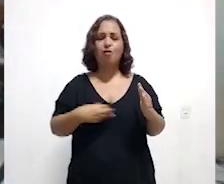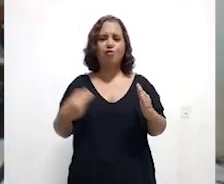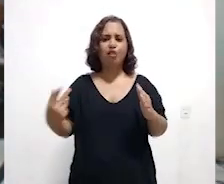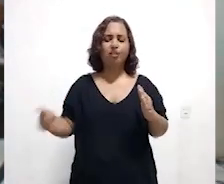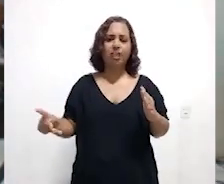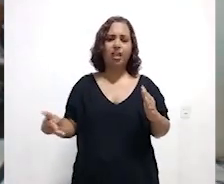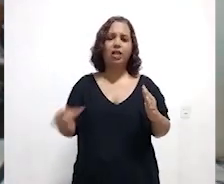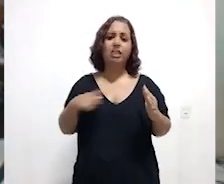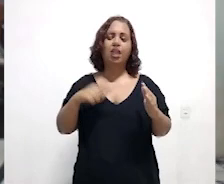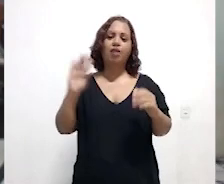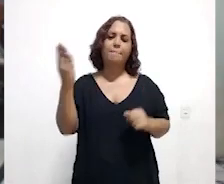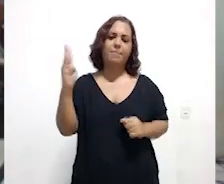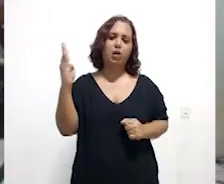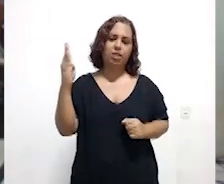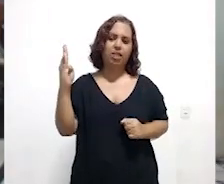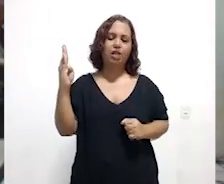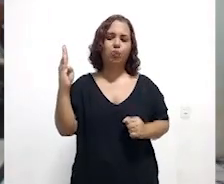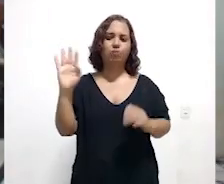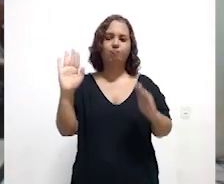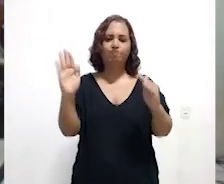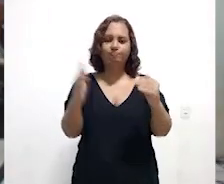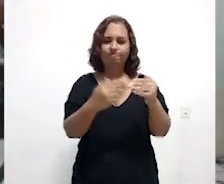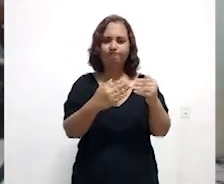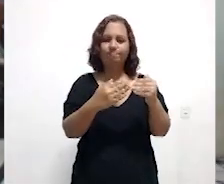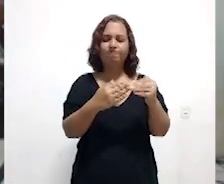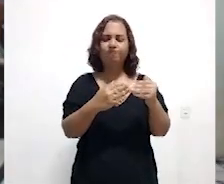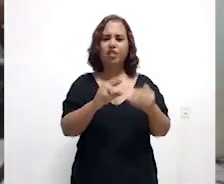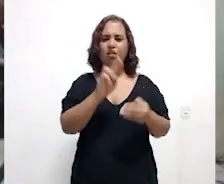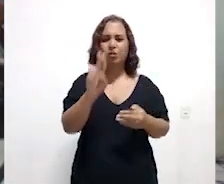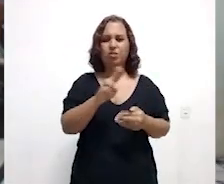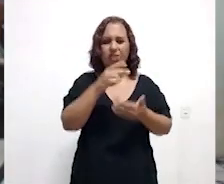E eu fiquei pensando depois,